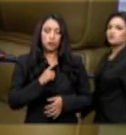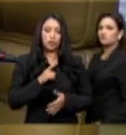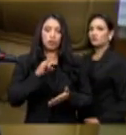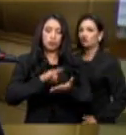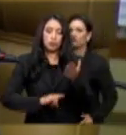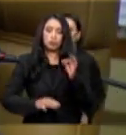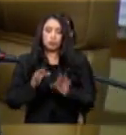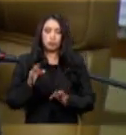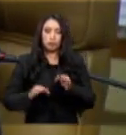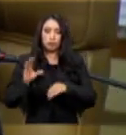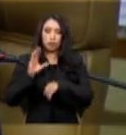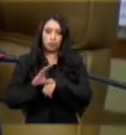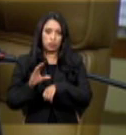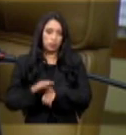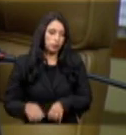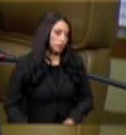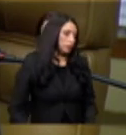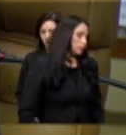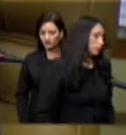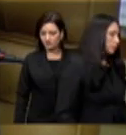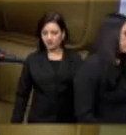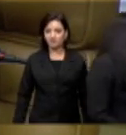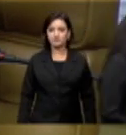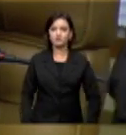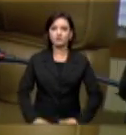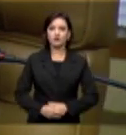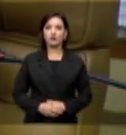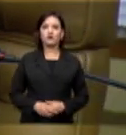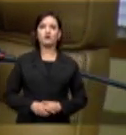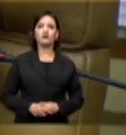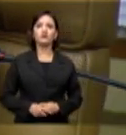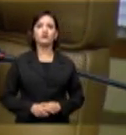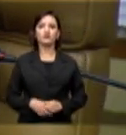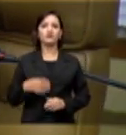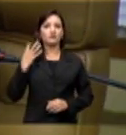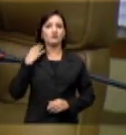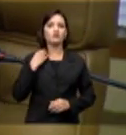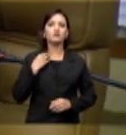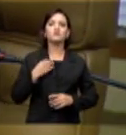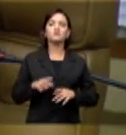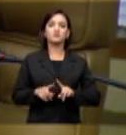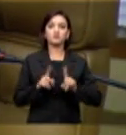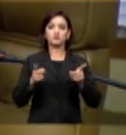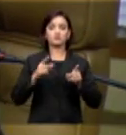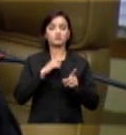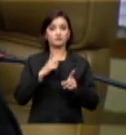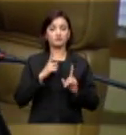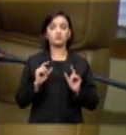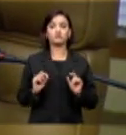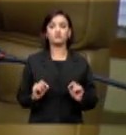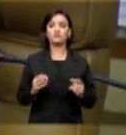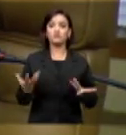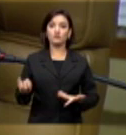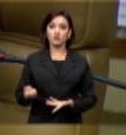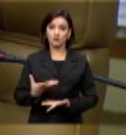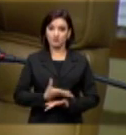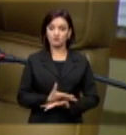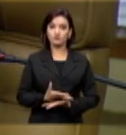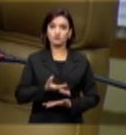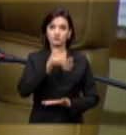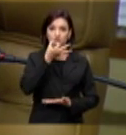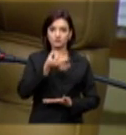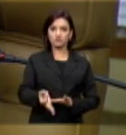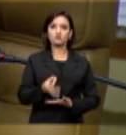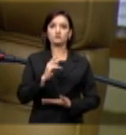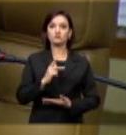jurisdição constitucional. Portanto, a validade desses itens, na forma até preconizada agora, no novo posicionamento da